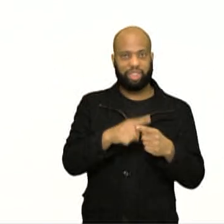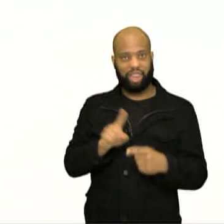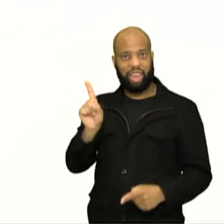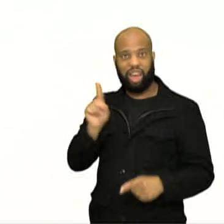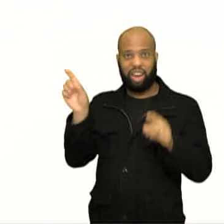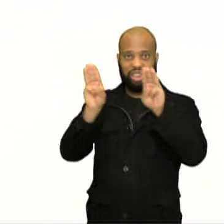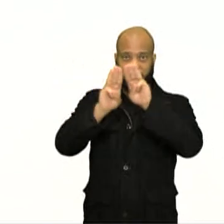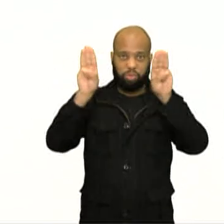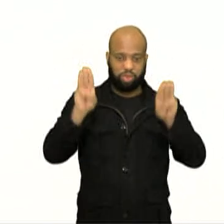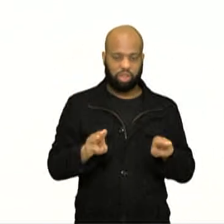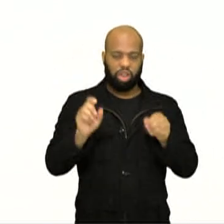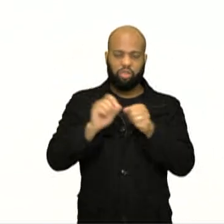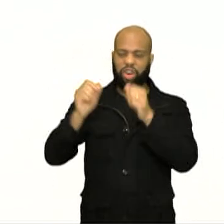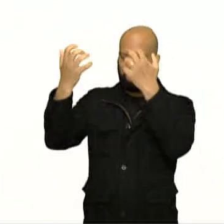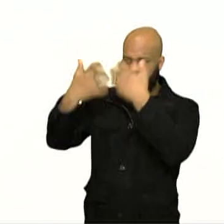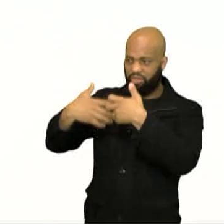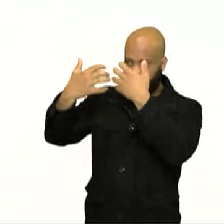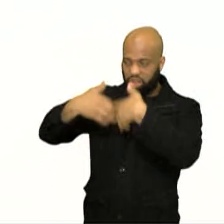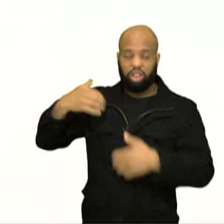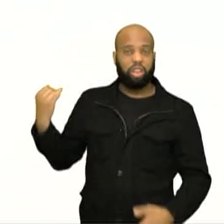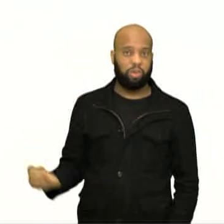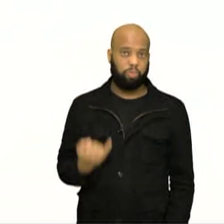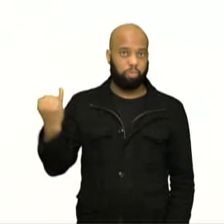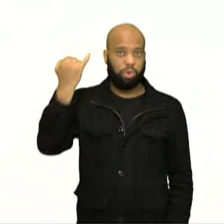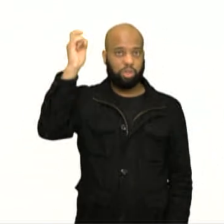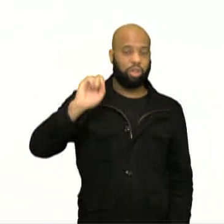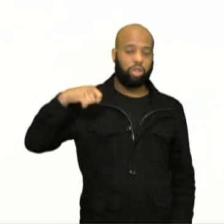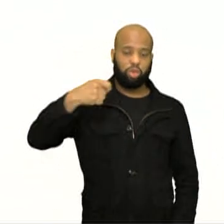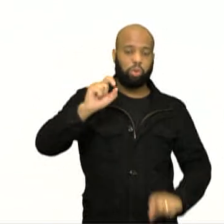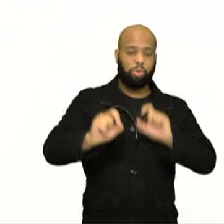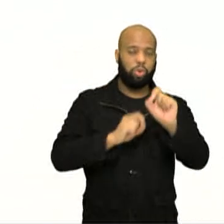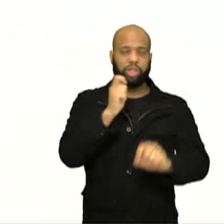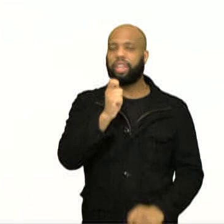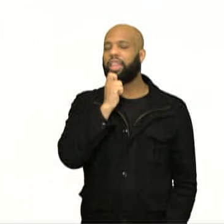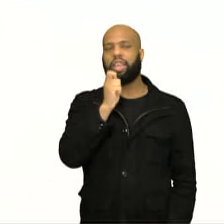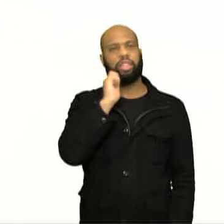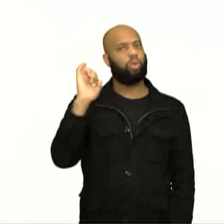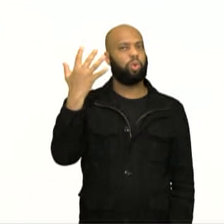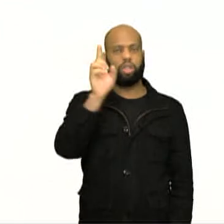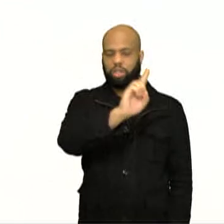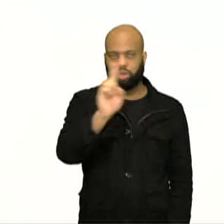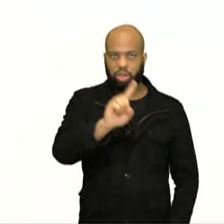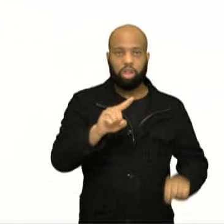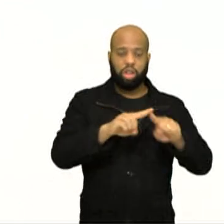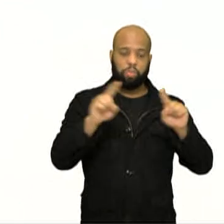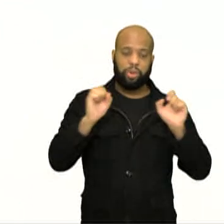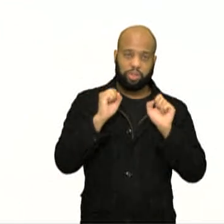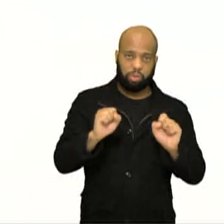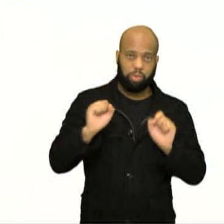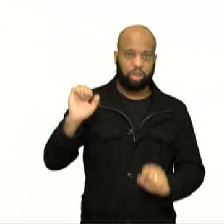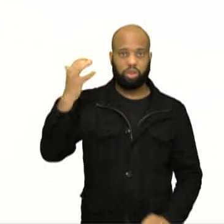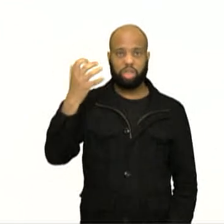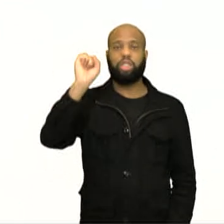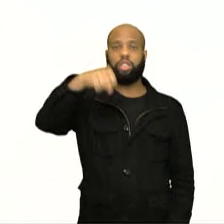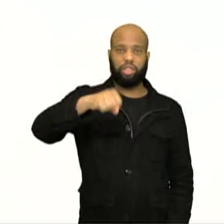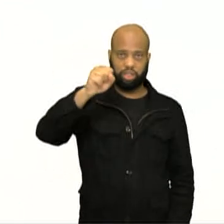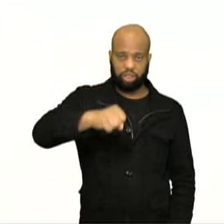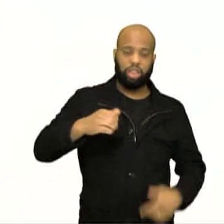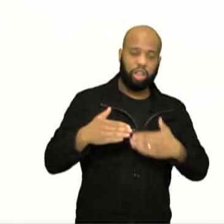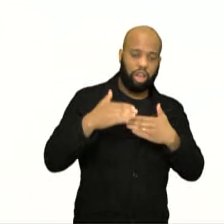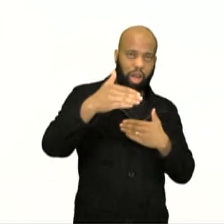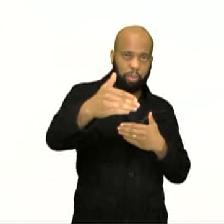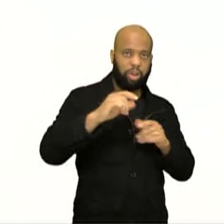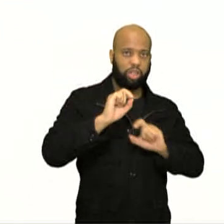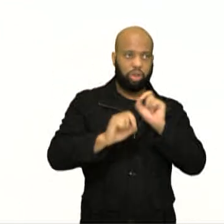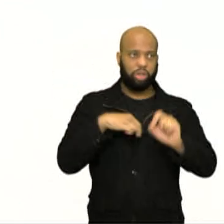nos coloca uma reflexão importante sobre o que ainda não aconteceu, mas que pode vir a acontecer a partir